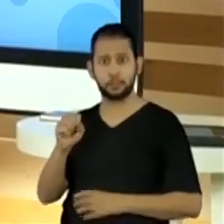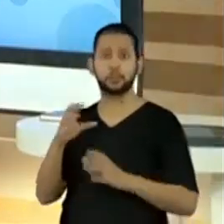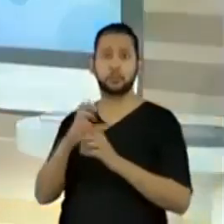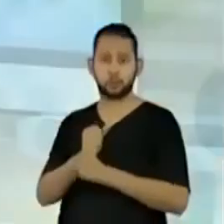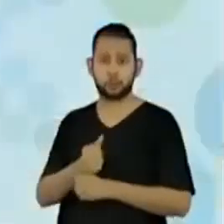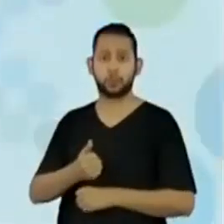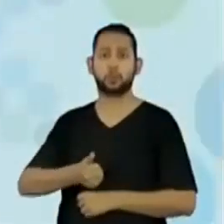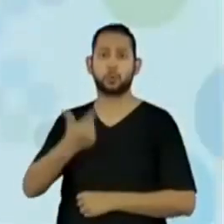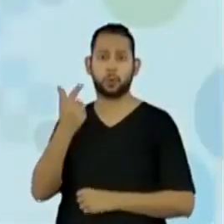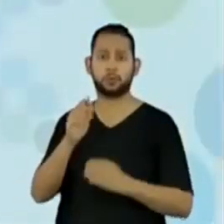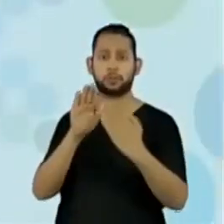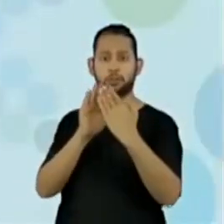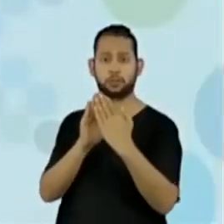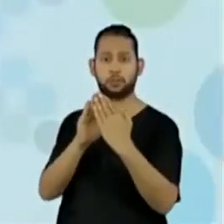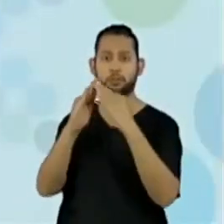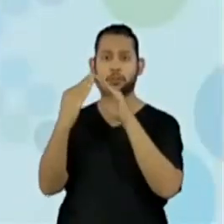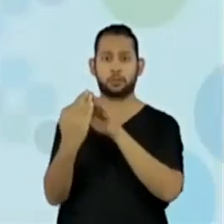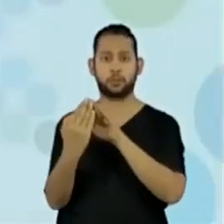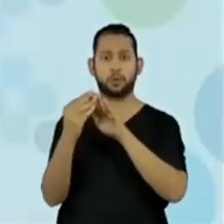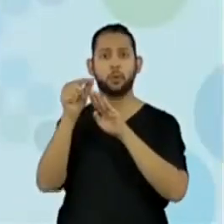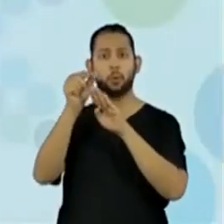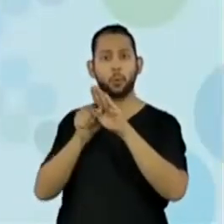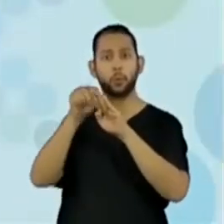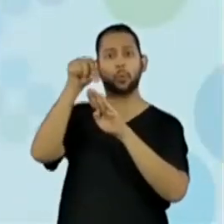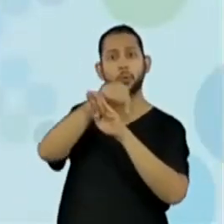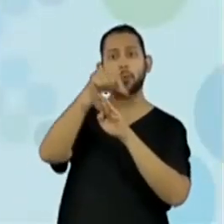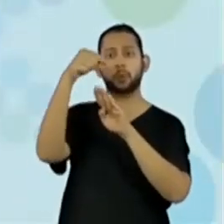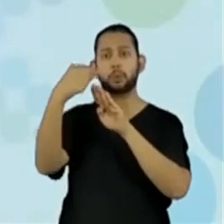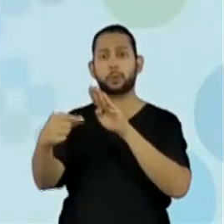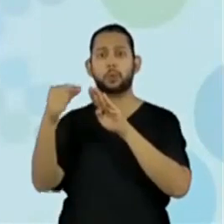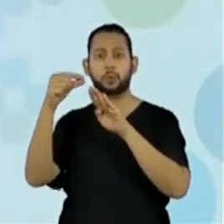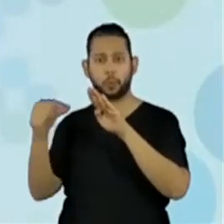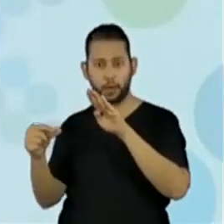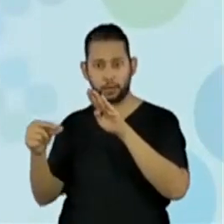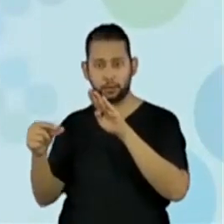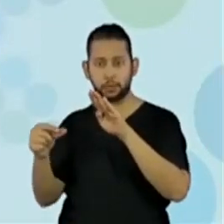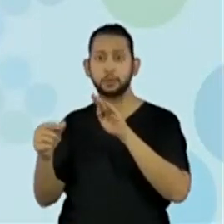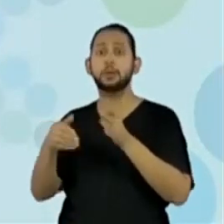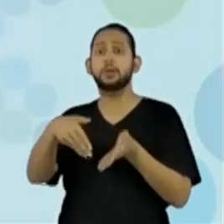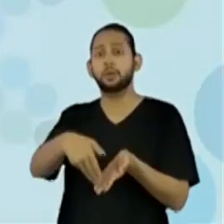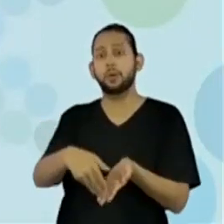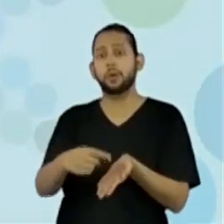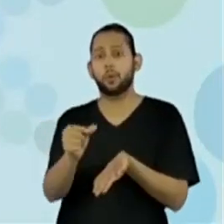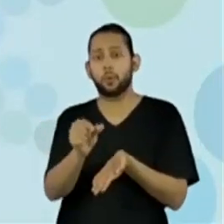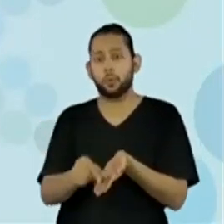12. E vértices? Vamos ver aqui, ó. Tem uma pontinha aqui,